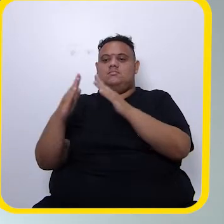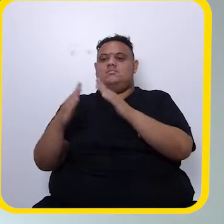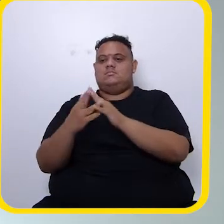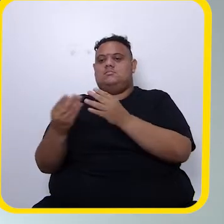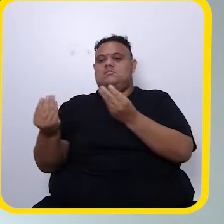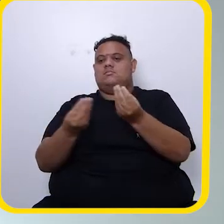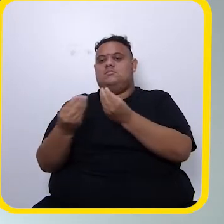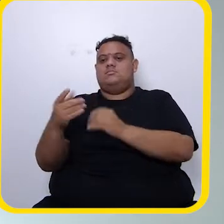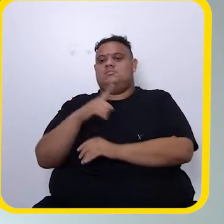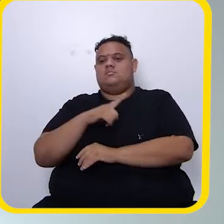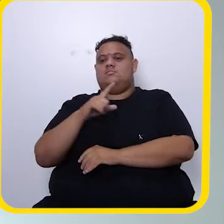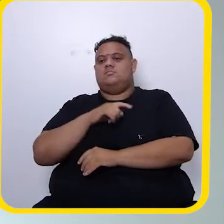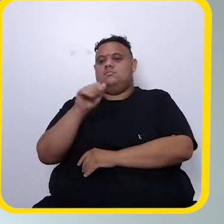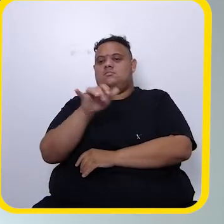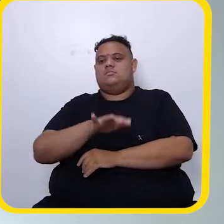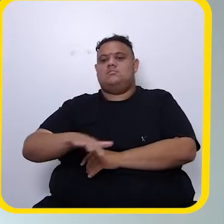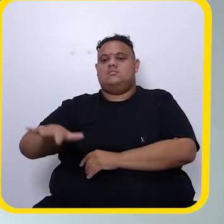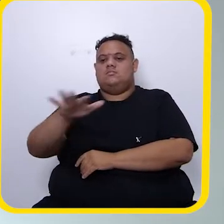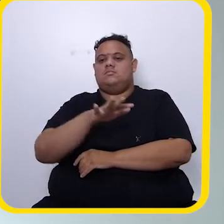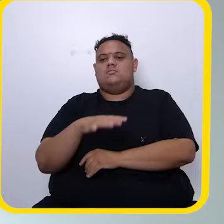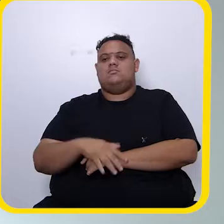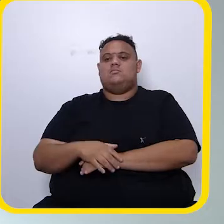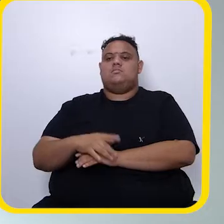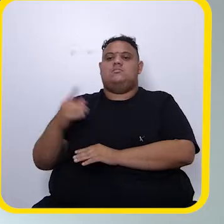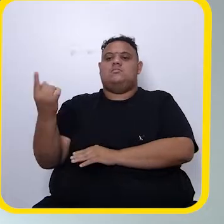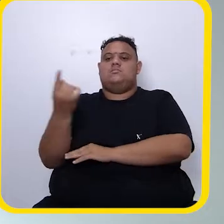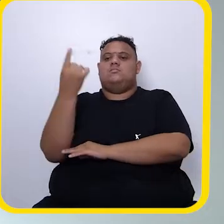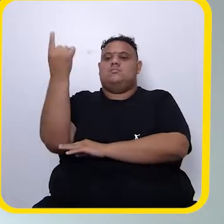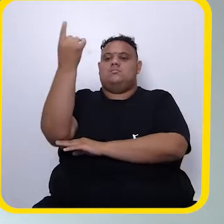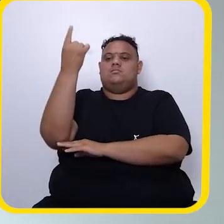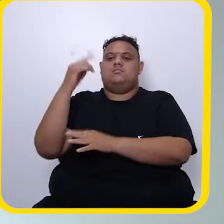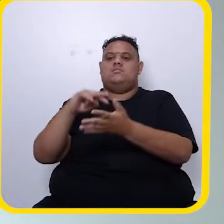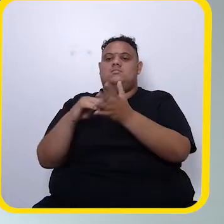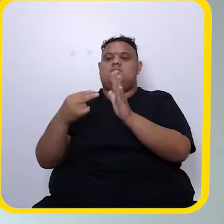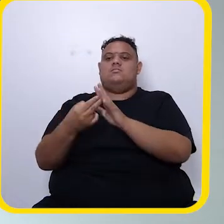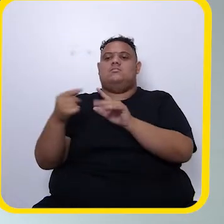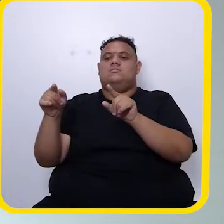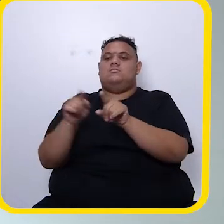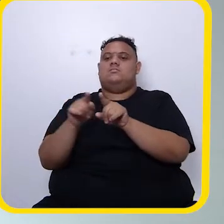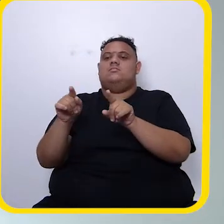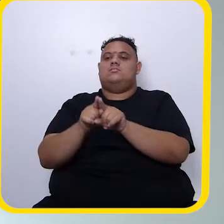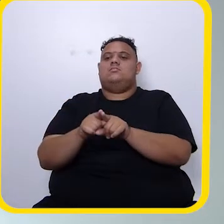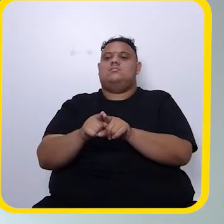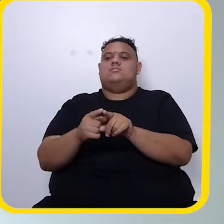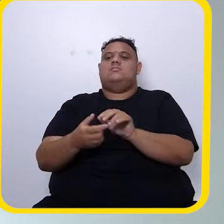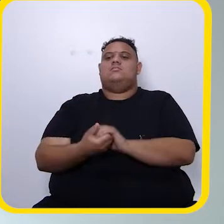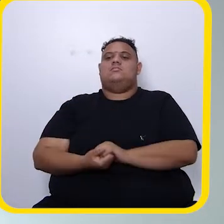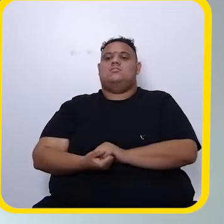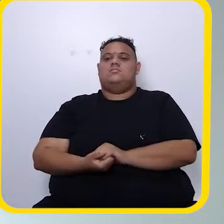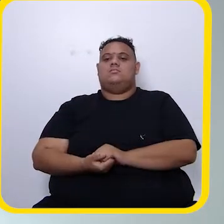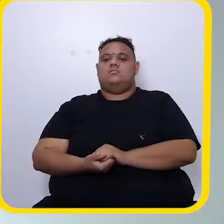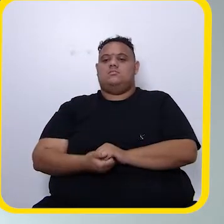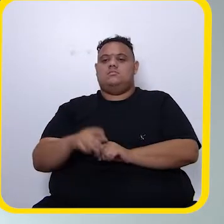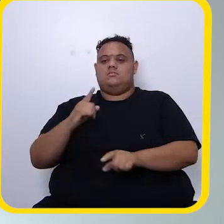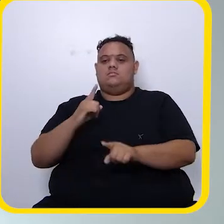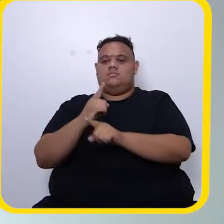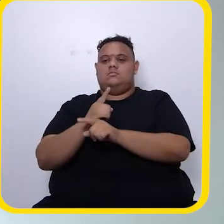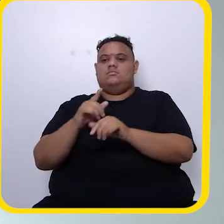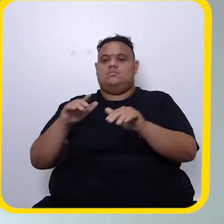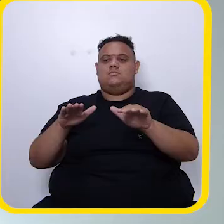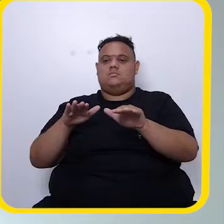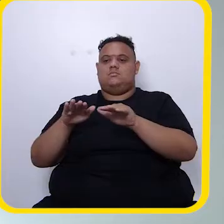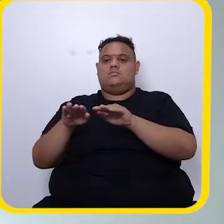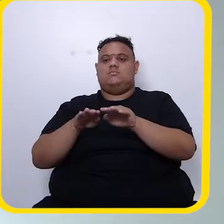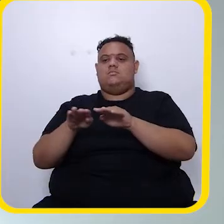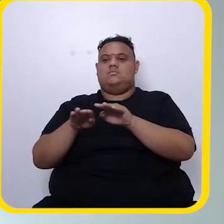isso, né, como tem uma região de altitude, né, significa o quê? Que também aí há encontro